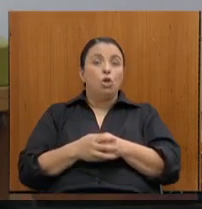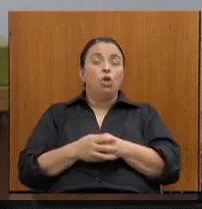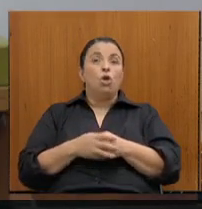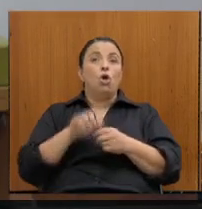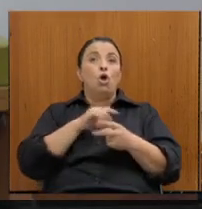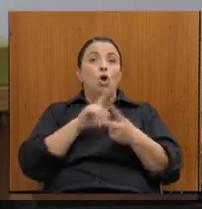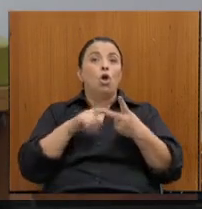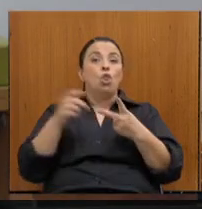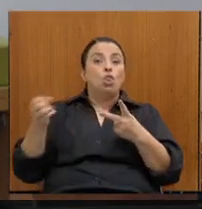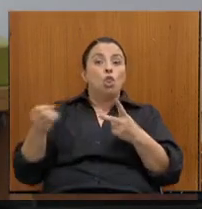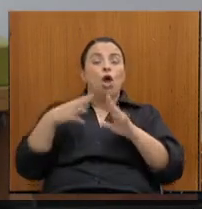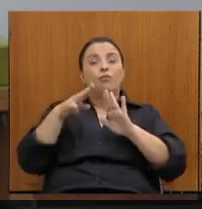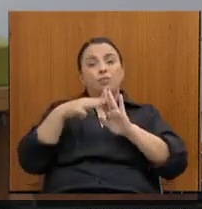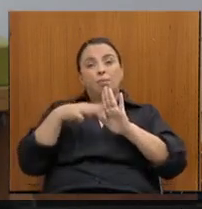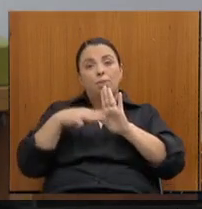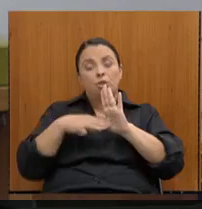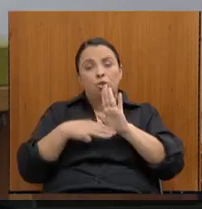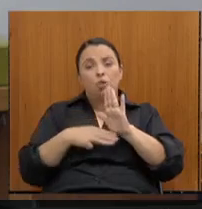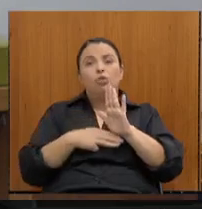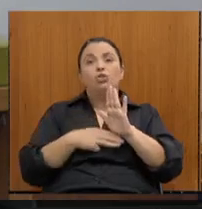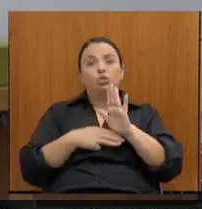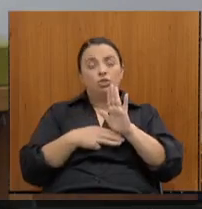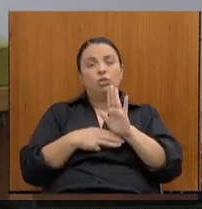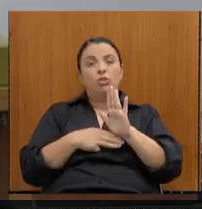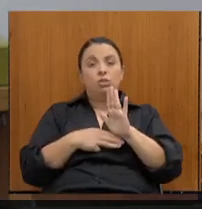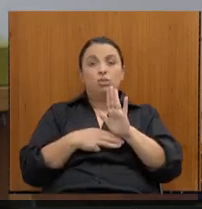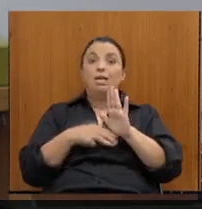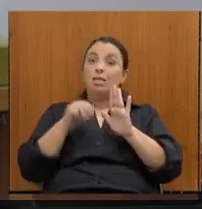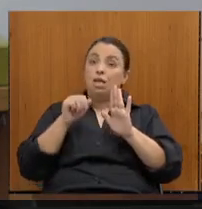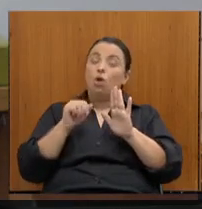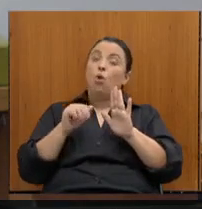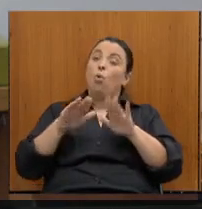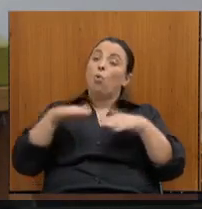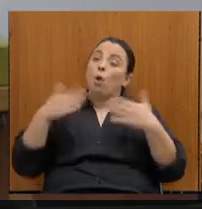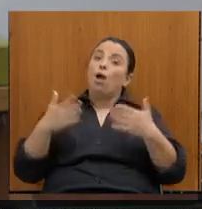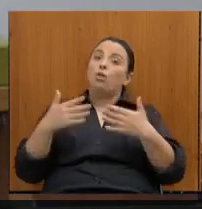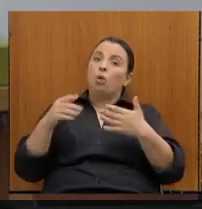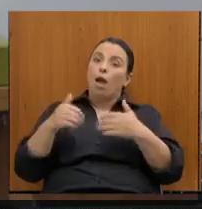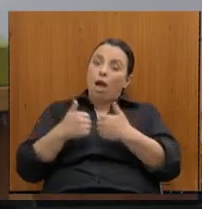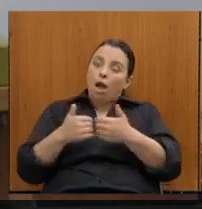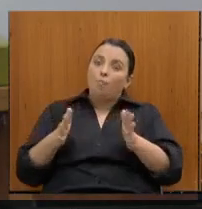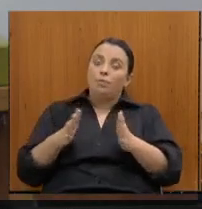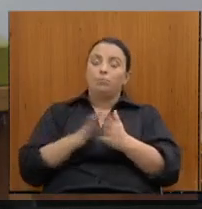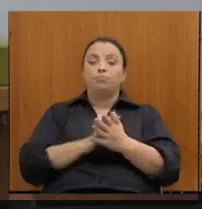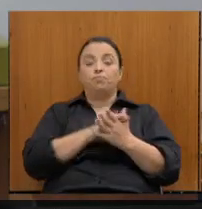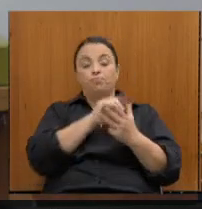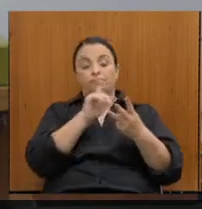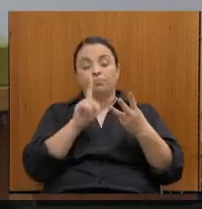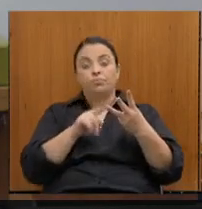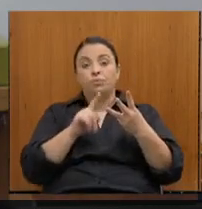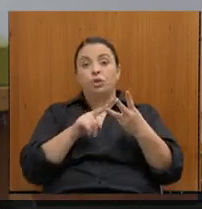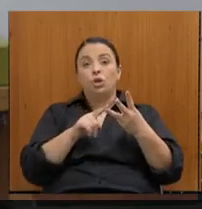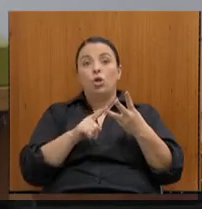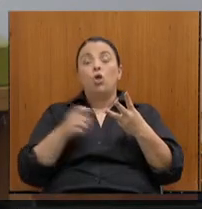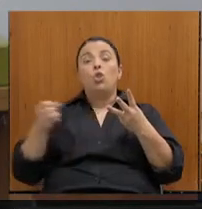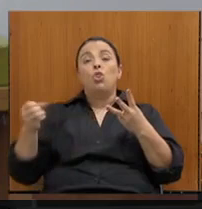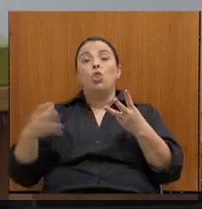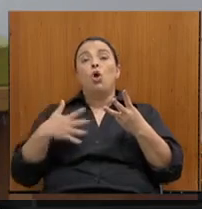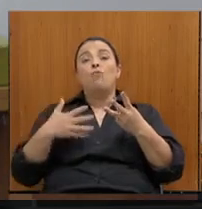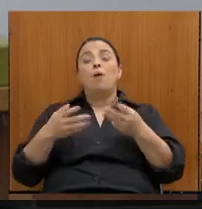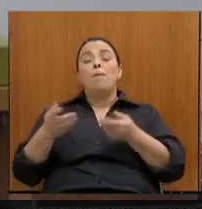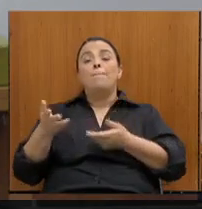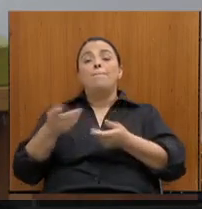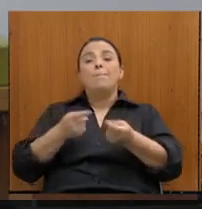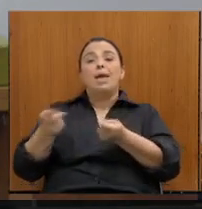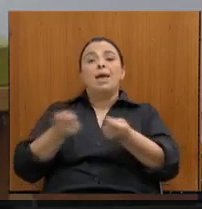metodologias tarifárias Quando forem aplicados abertura de mercado para novos serviços em energias